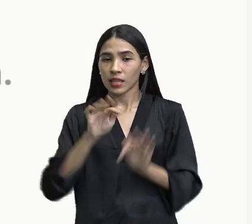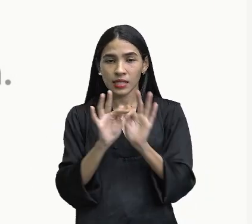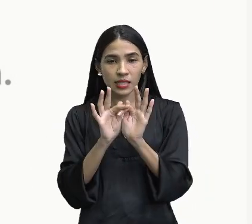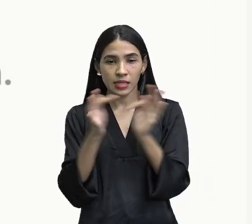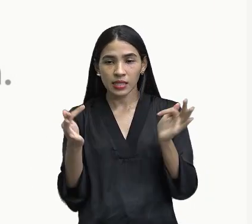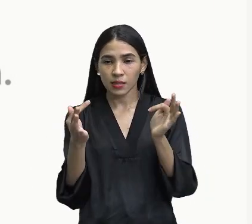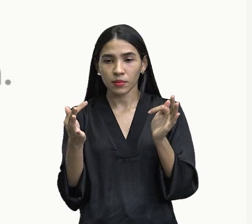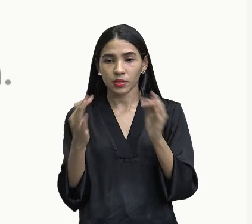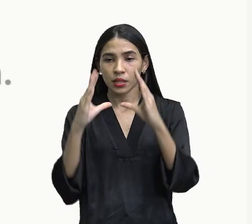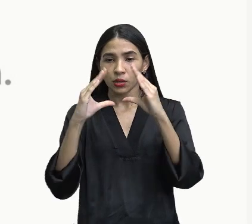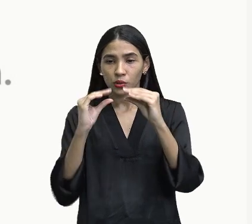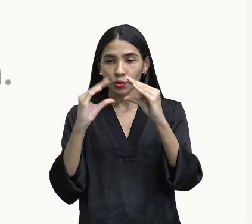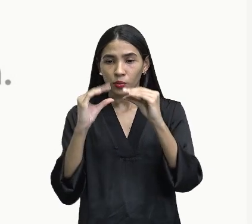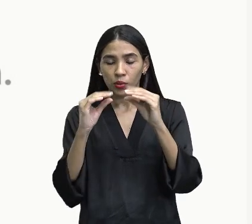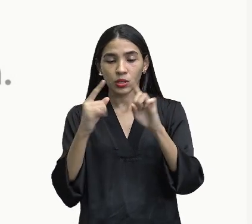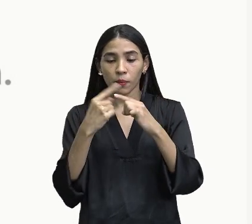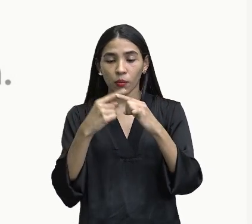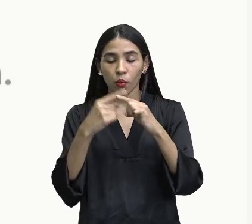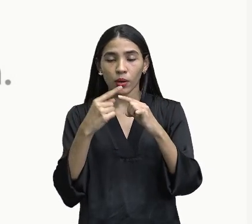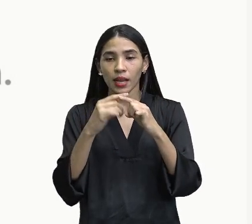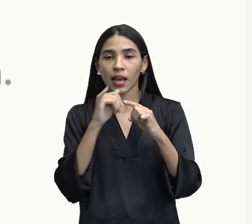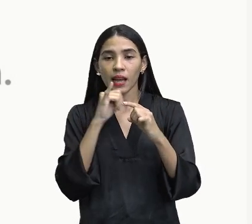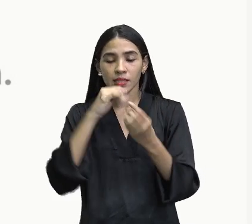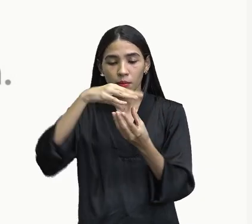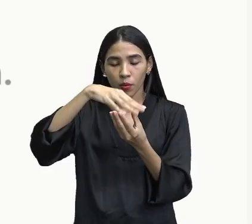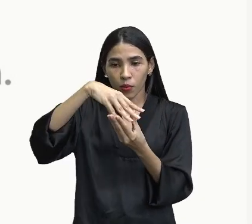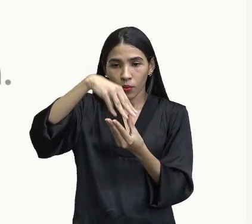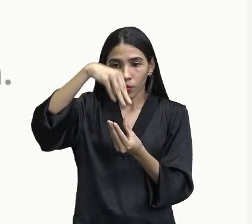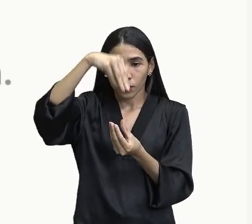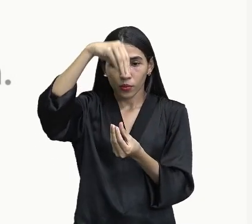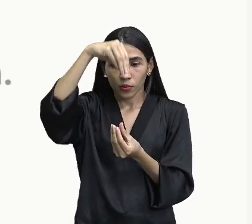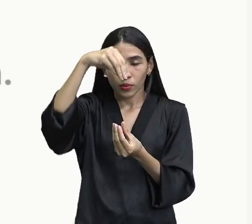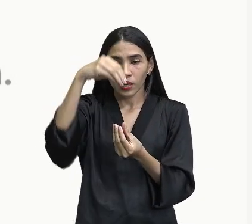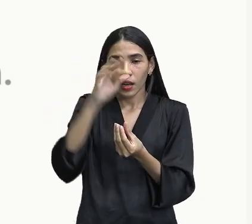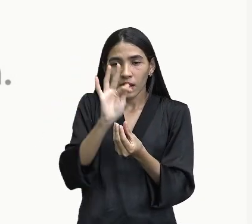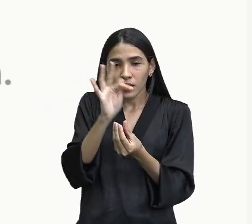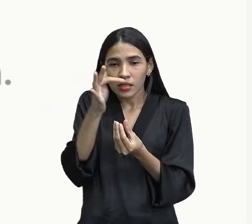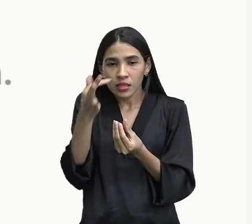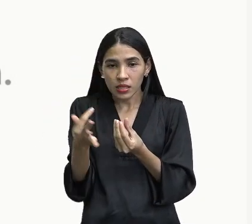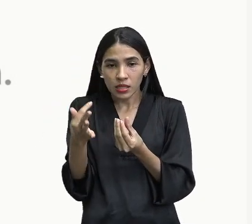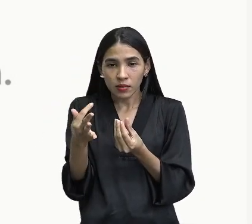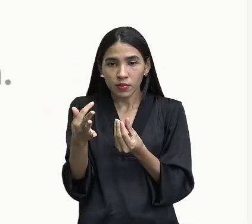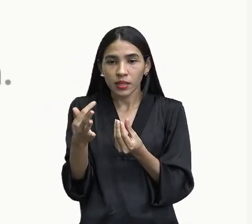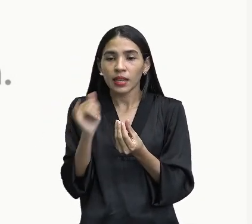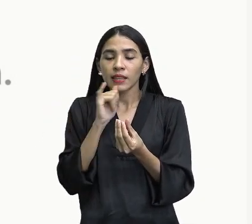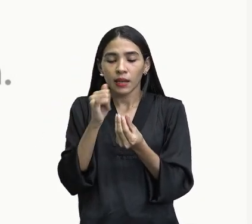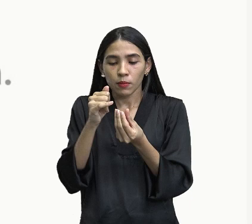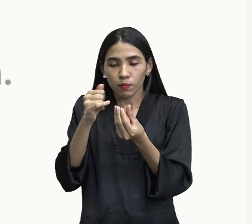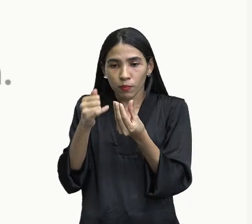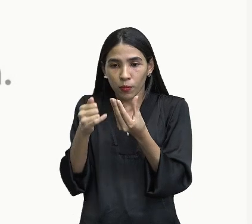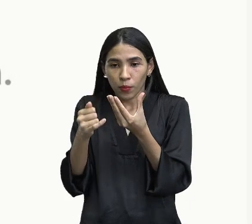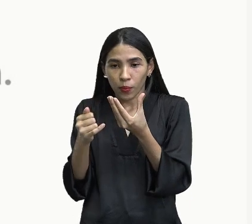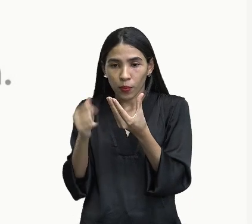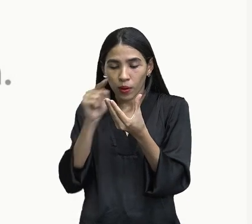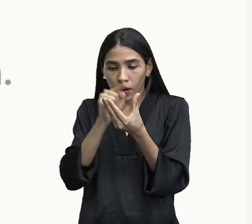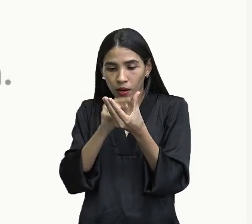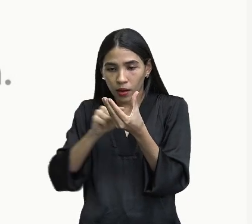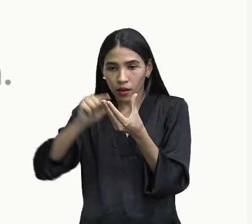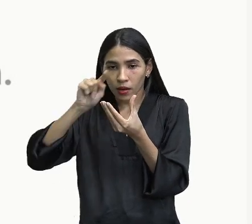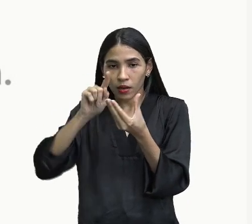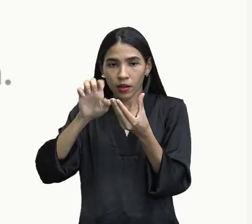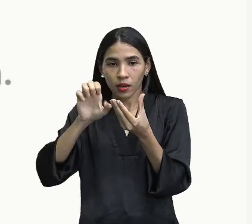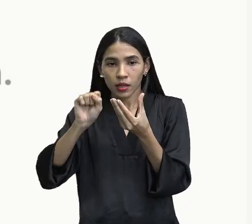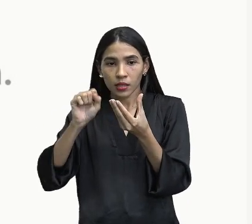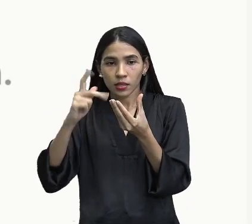esponja. Sua parede é fina, com poros, que se abrem na espongiocele, isso mesmo, essa